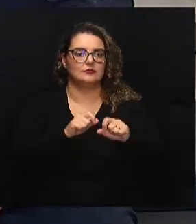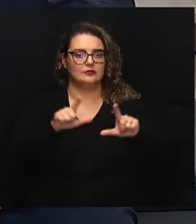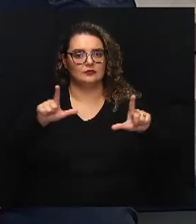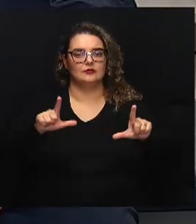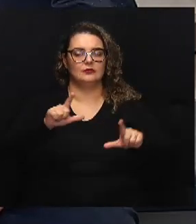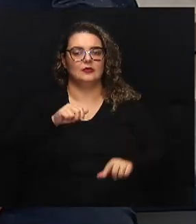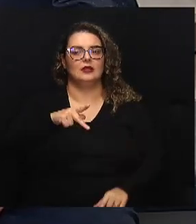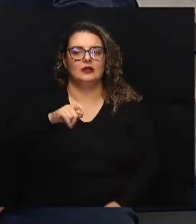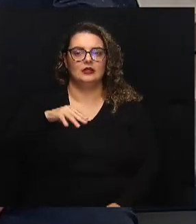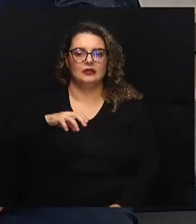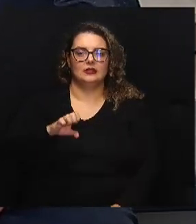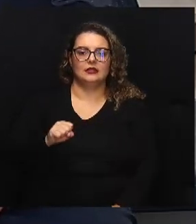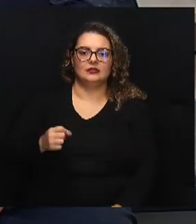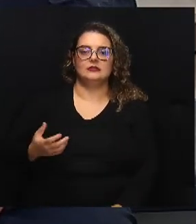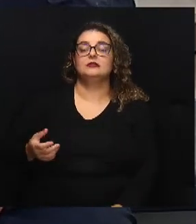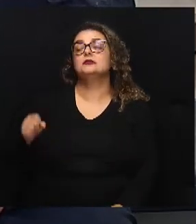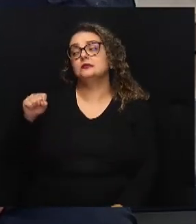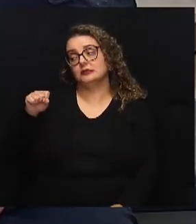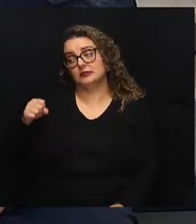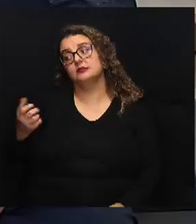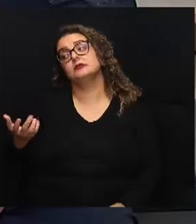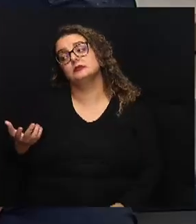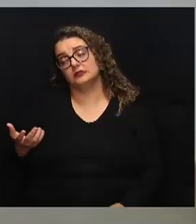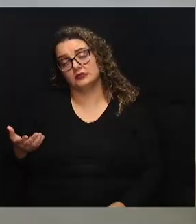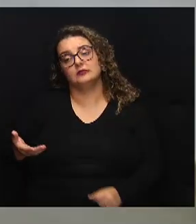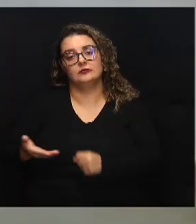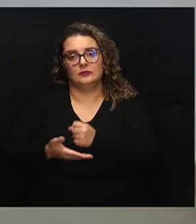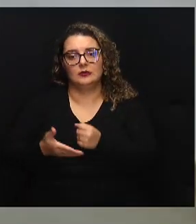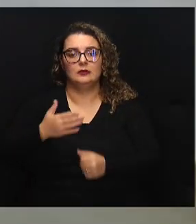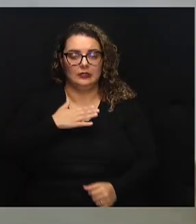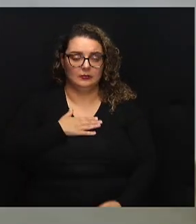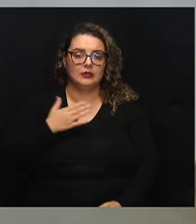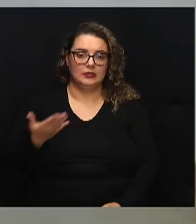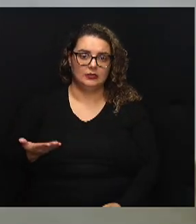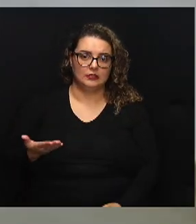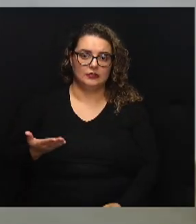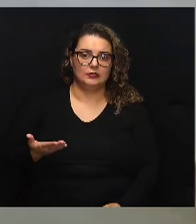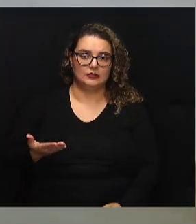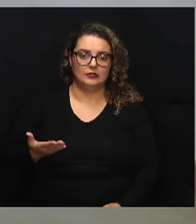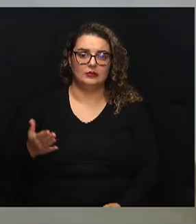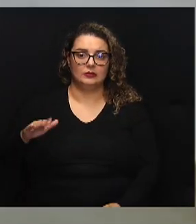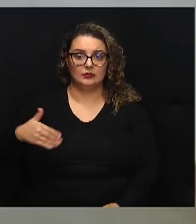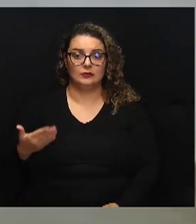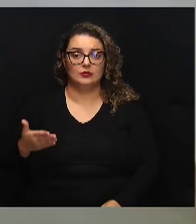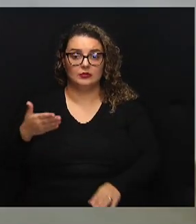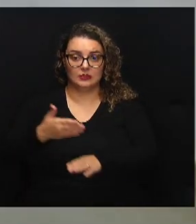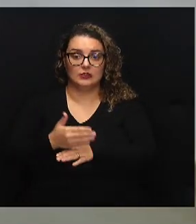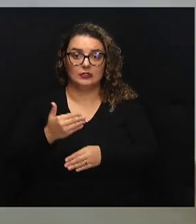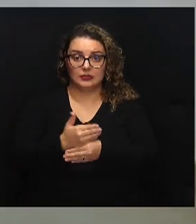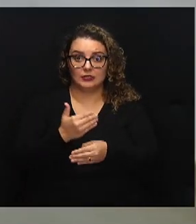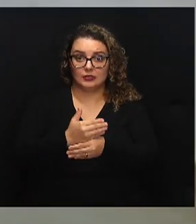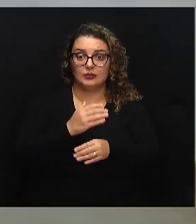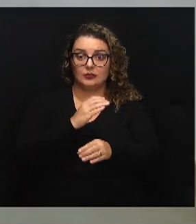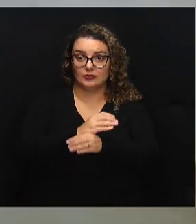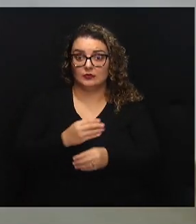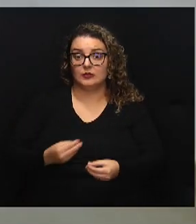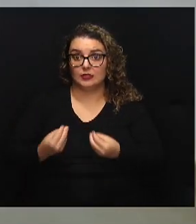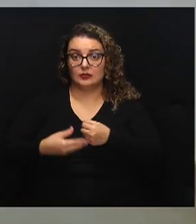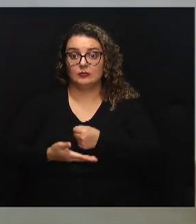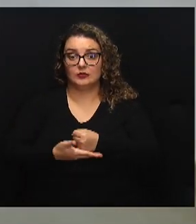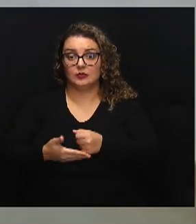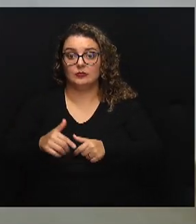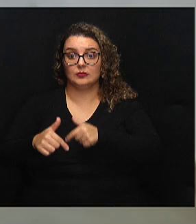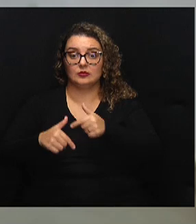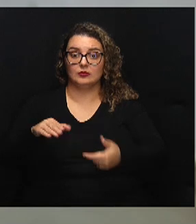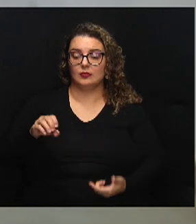painéis? Assim, isso foi uma boa base para mim quando eu ajudei na construção civil. Isso me deu muita base para trabalhar no